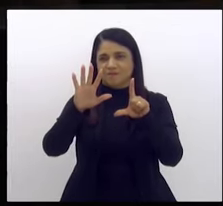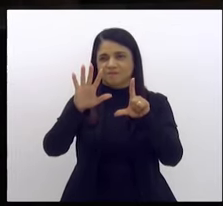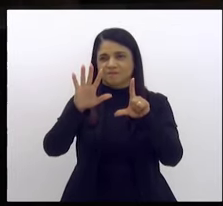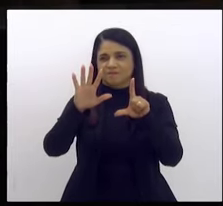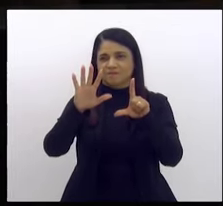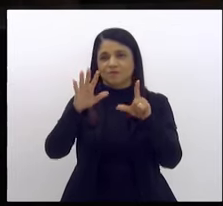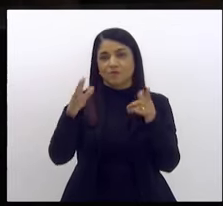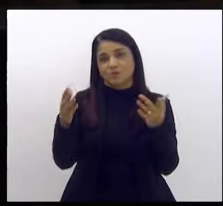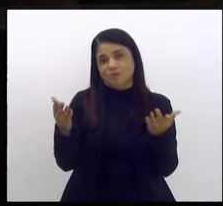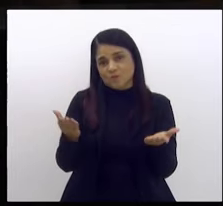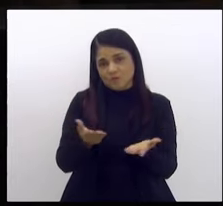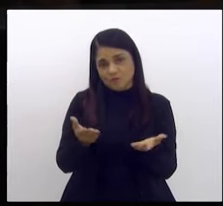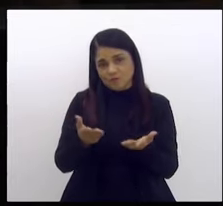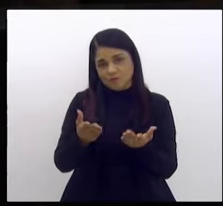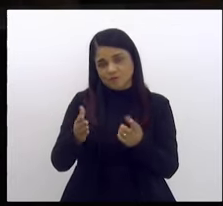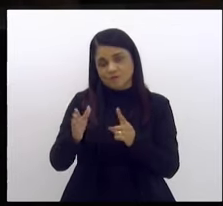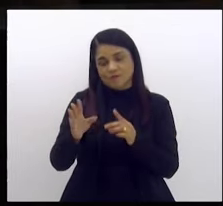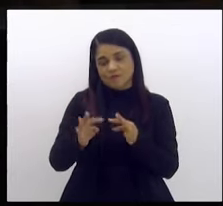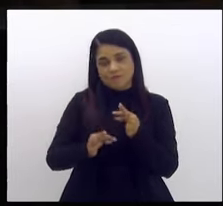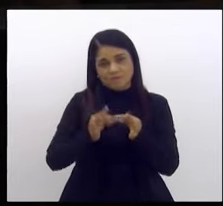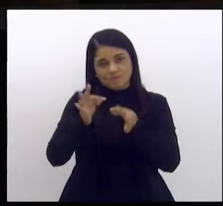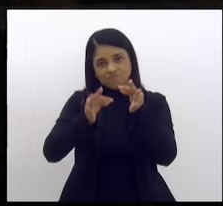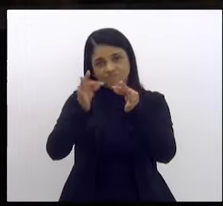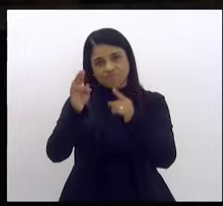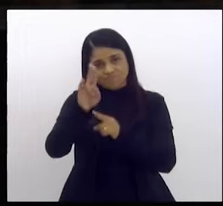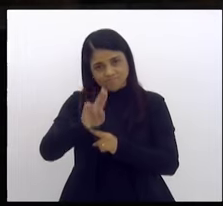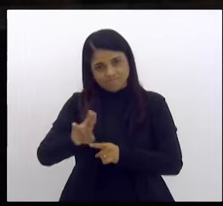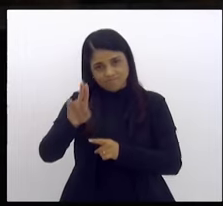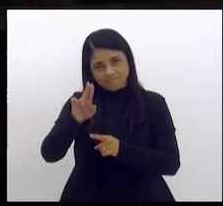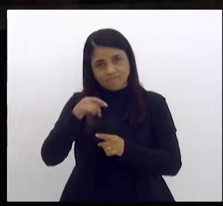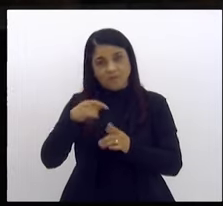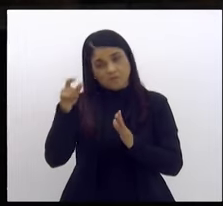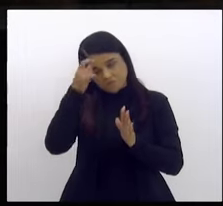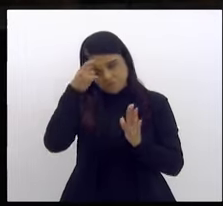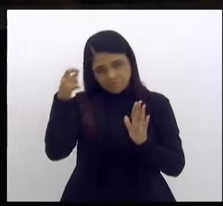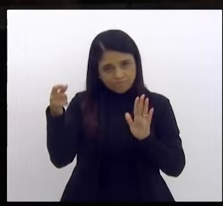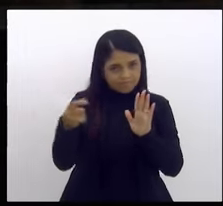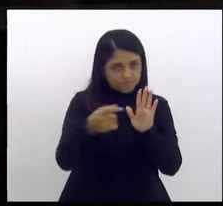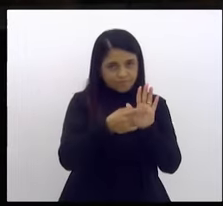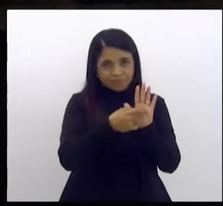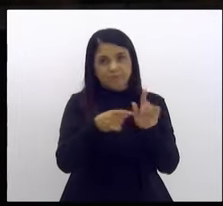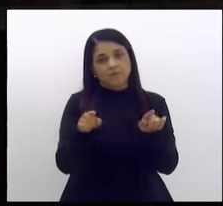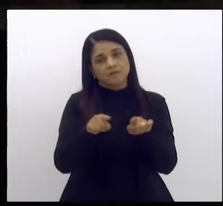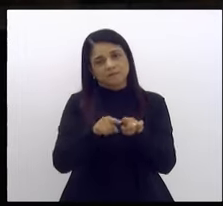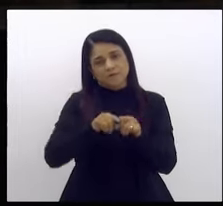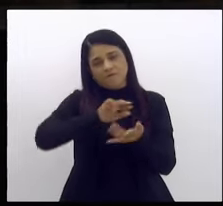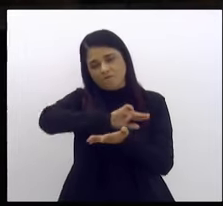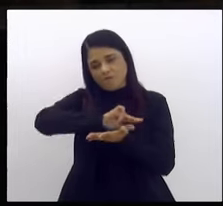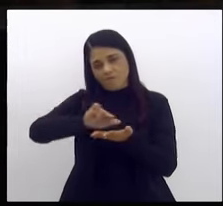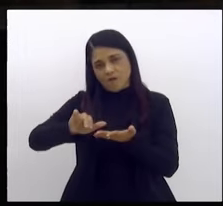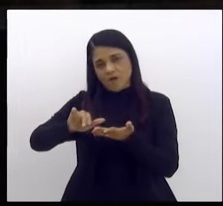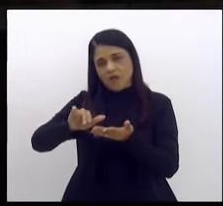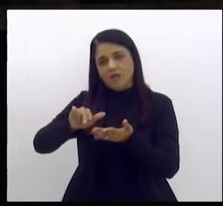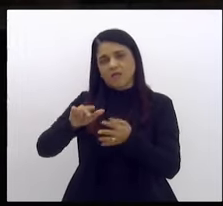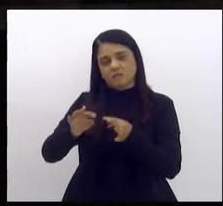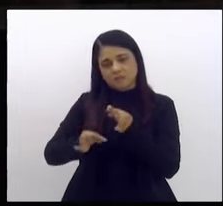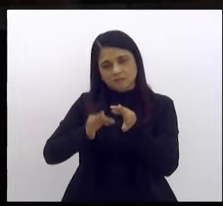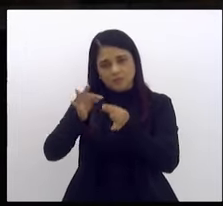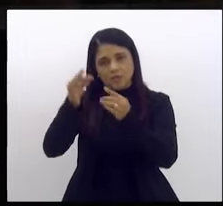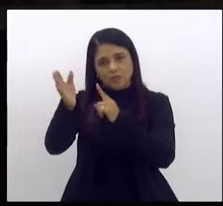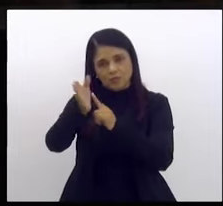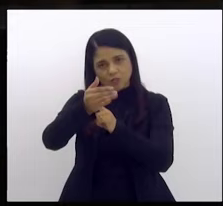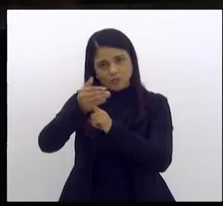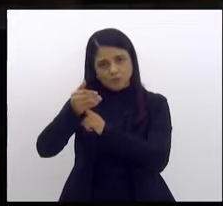nas plataformas hoje tecnológicas, que vão contar com a inteligência artificial, mas vão contar com vários outros elementos